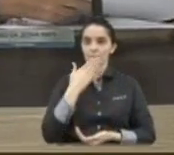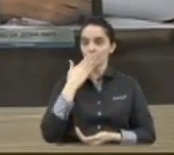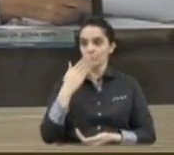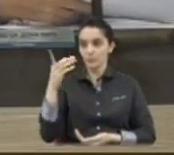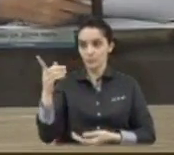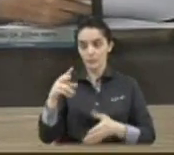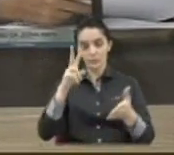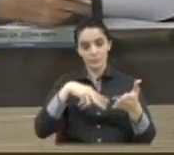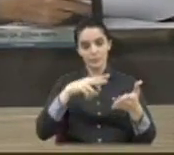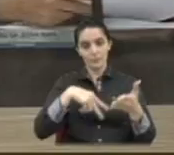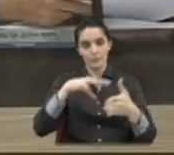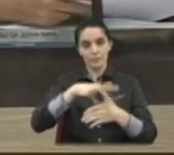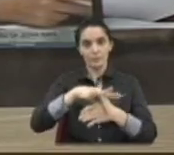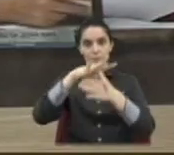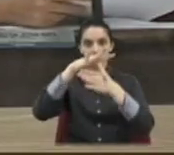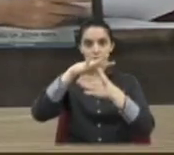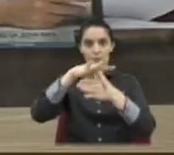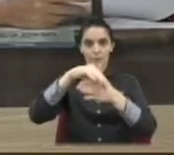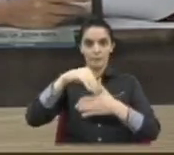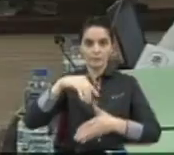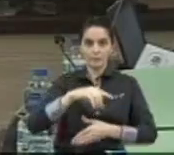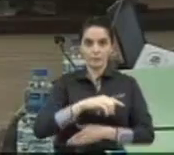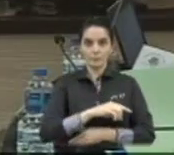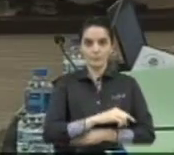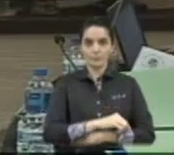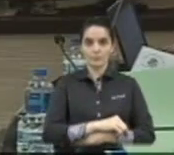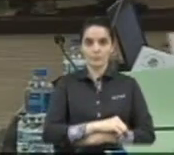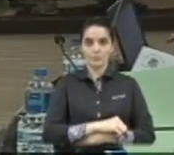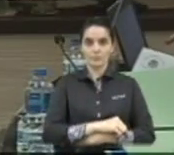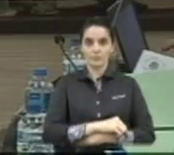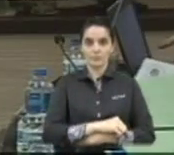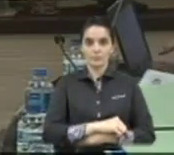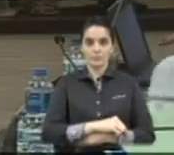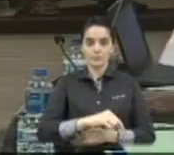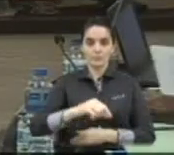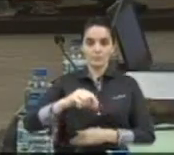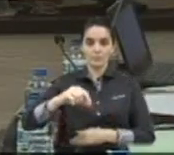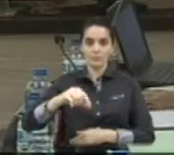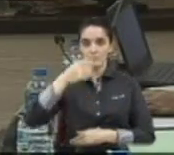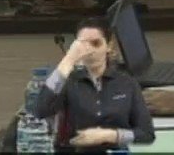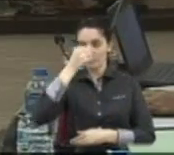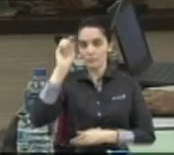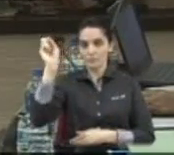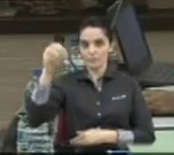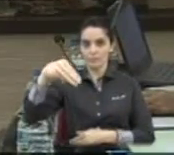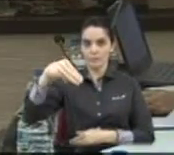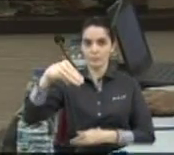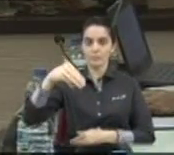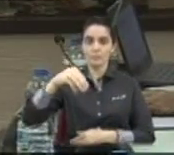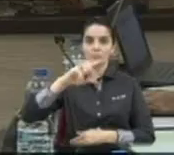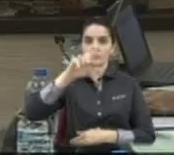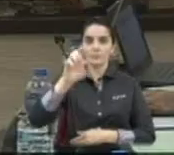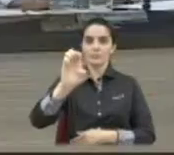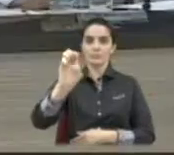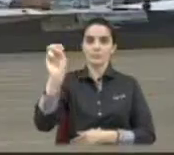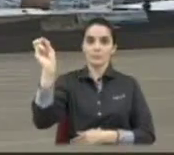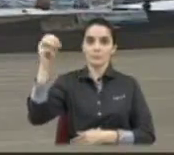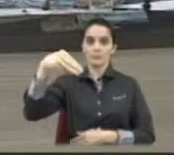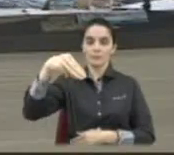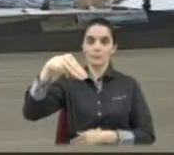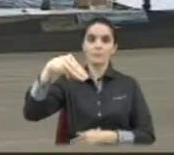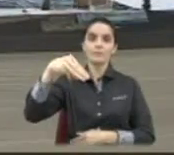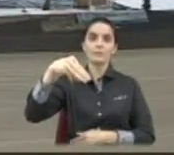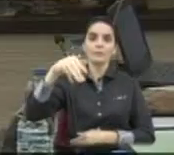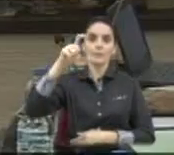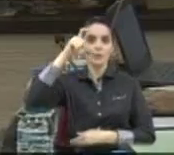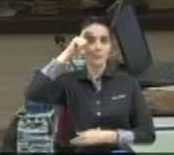será analisado pelas lideranças. Vereador Luizinho, aliás, vereador Dinho. Sim. Vereador Zé da Mix. Sim.